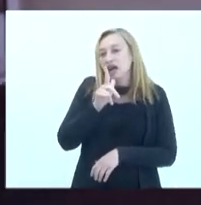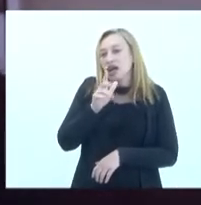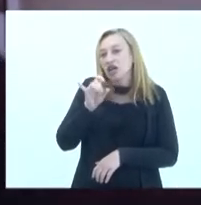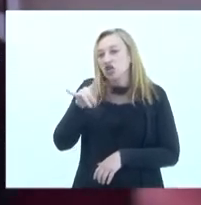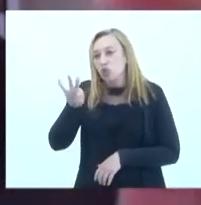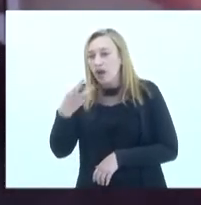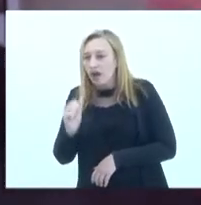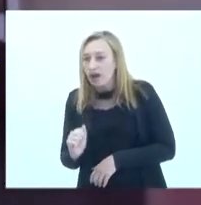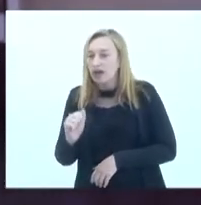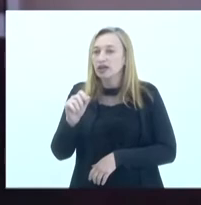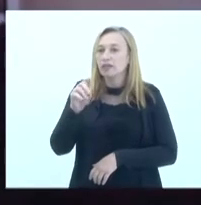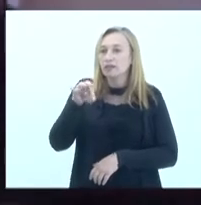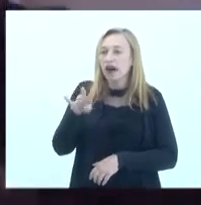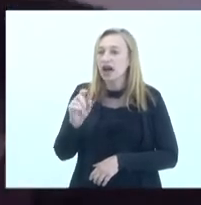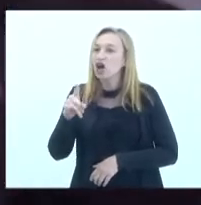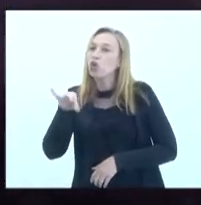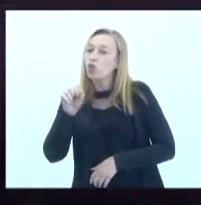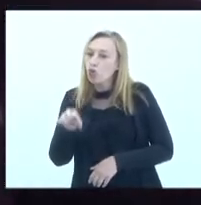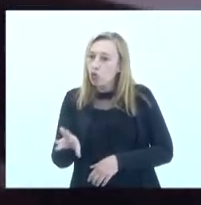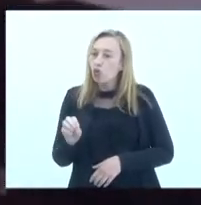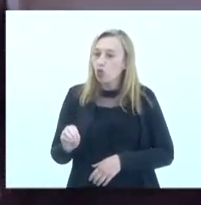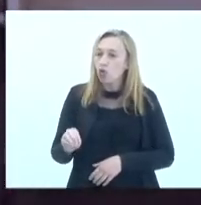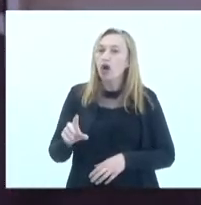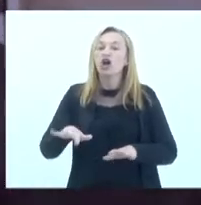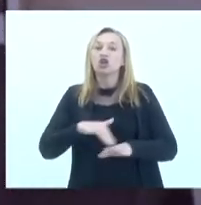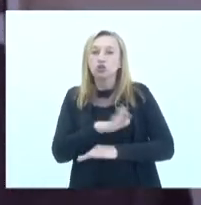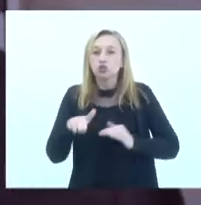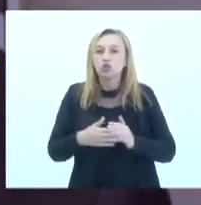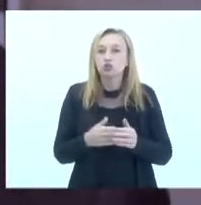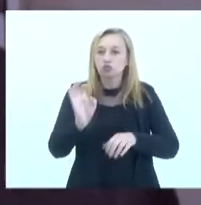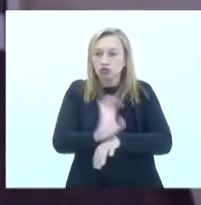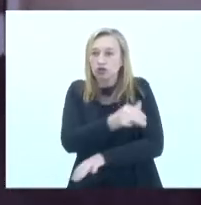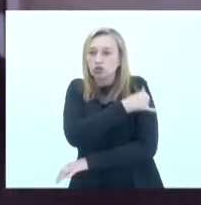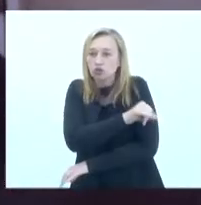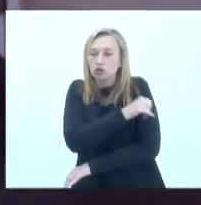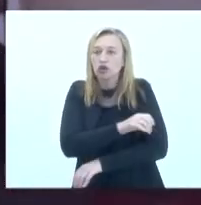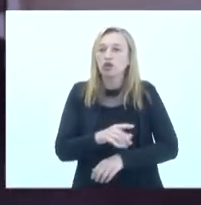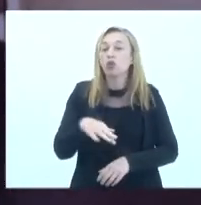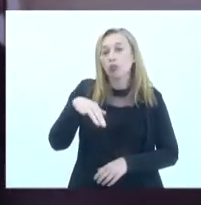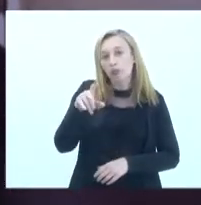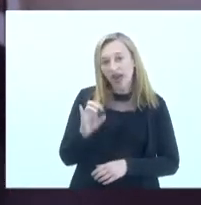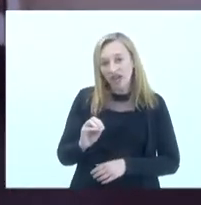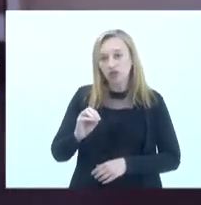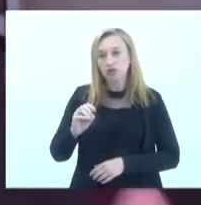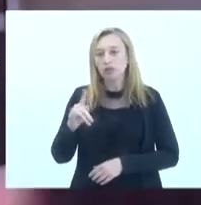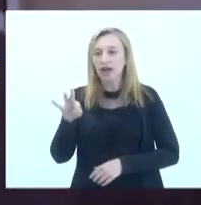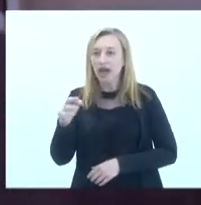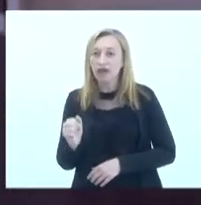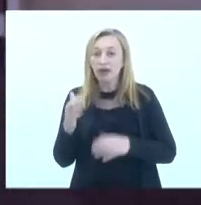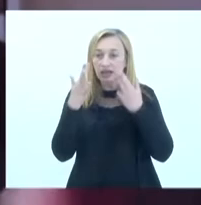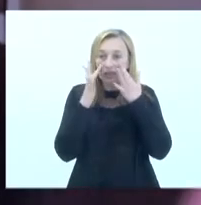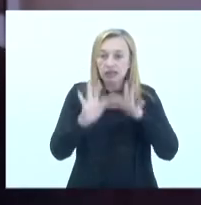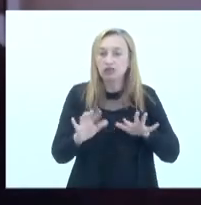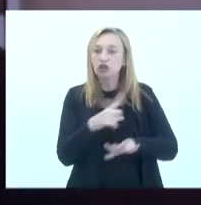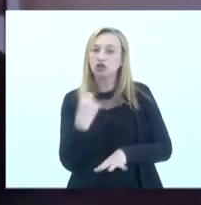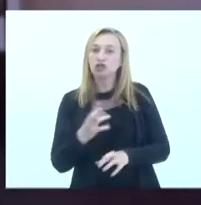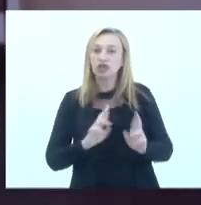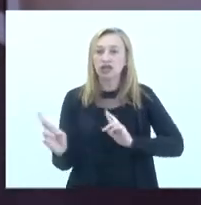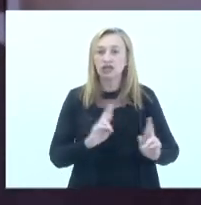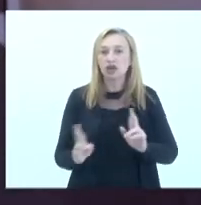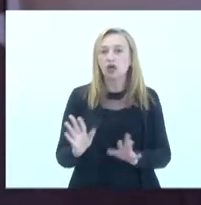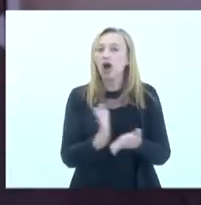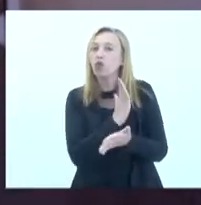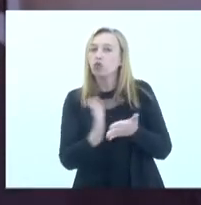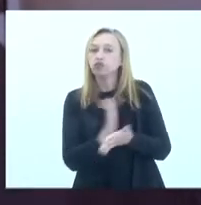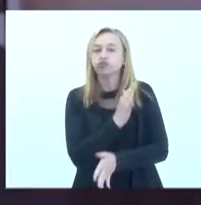uma estrutura que se relaciona com todo o Estado do Rio de Janeiro. No Médio Paraíba, eu queria chamar a atenção da nossa relação, dar alguns